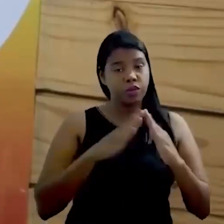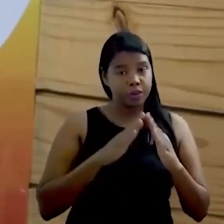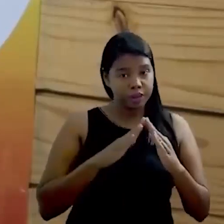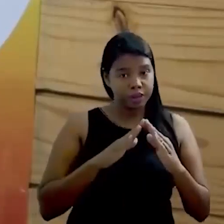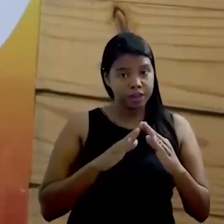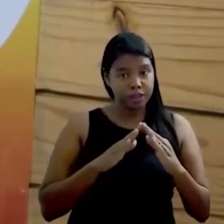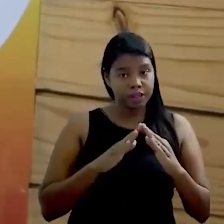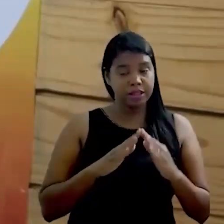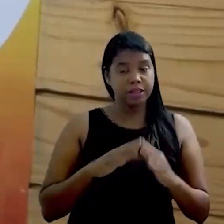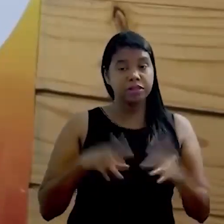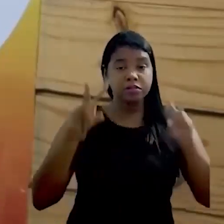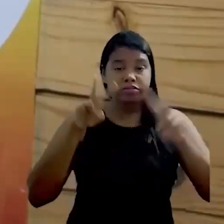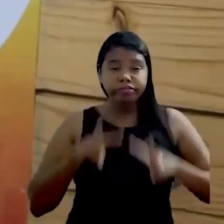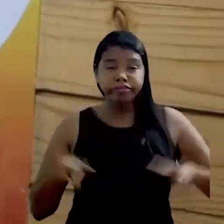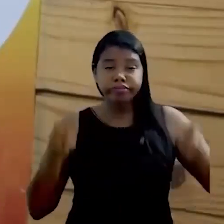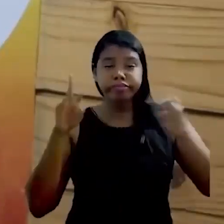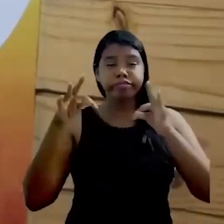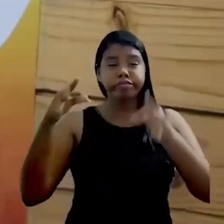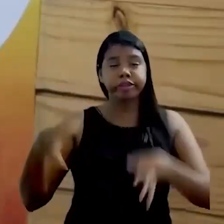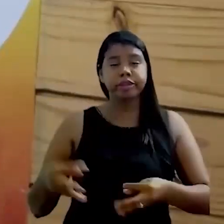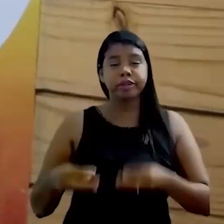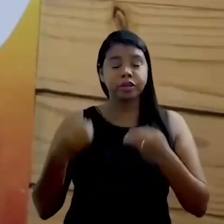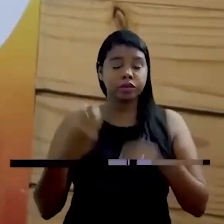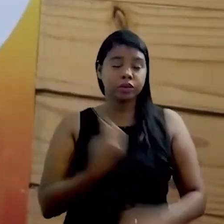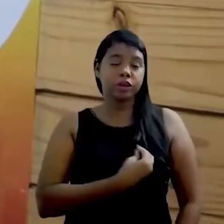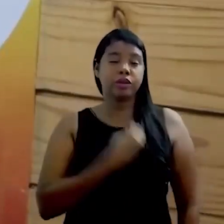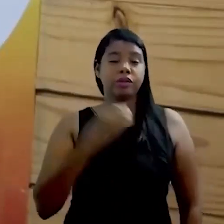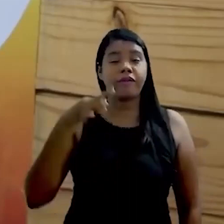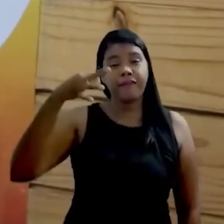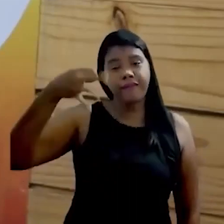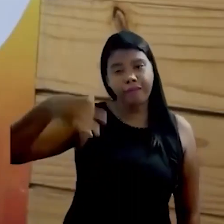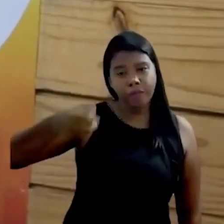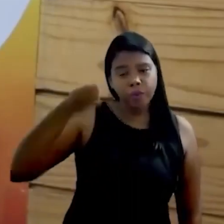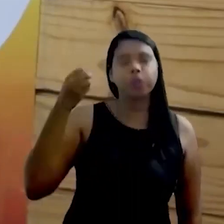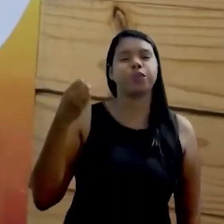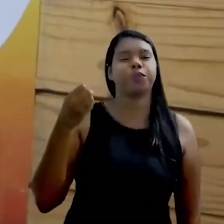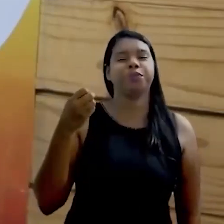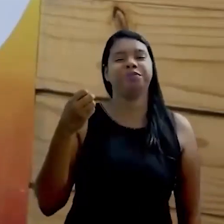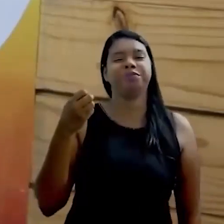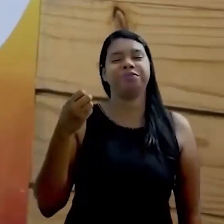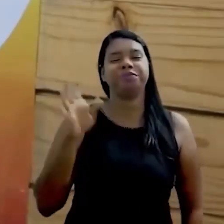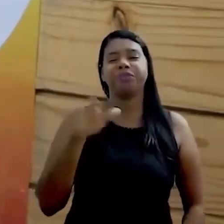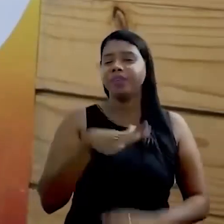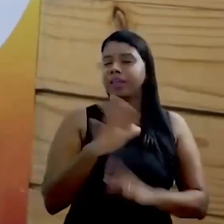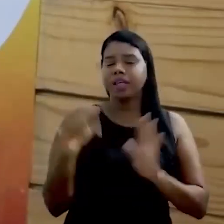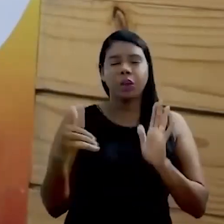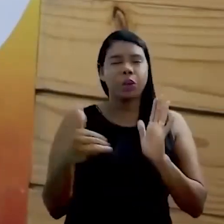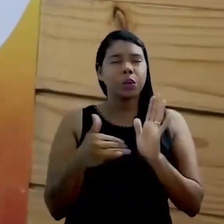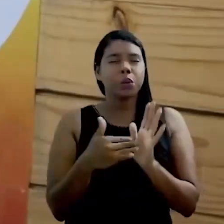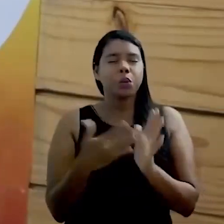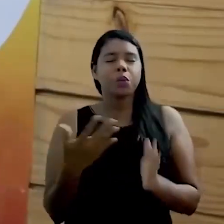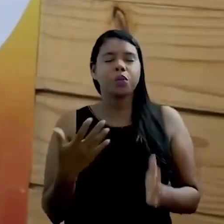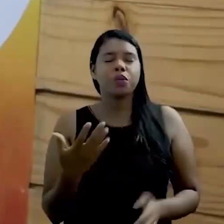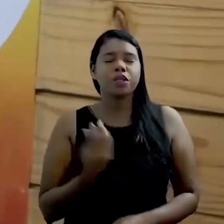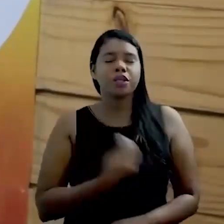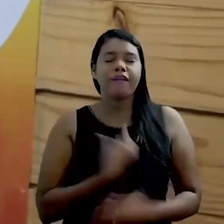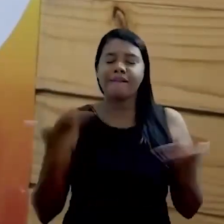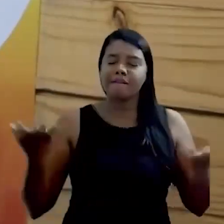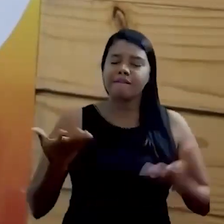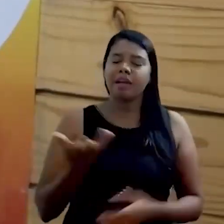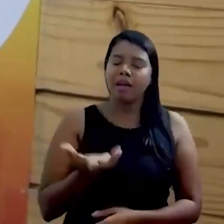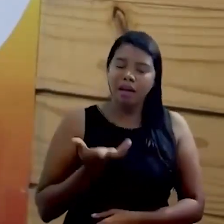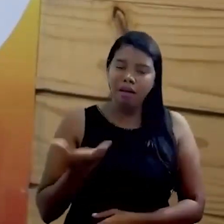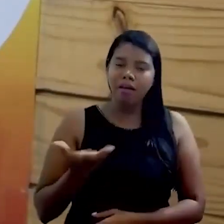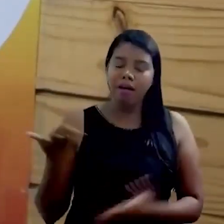quer viver tudo, né? Quer viver absolutamente tudo, então a gente quer o aqui e o agora. Isso,